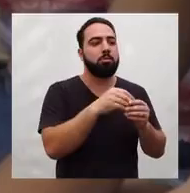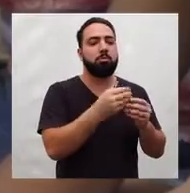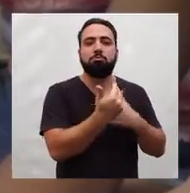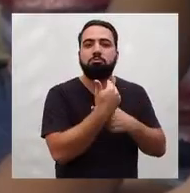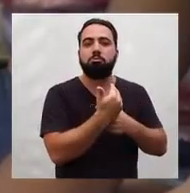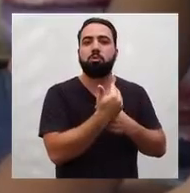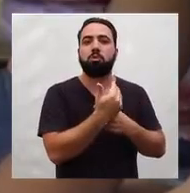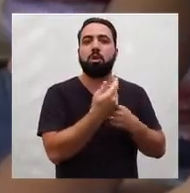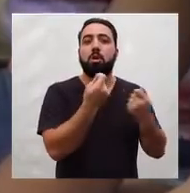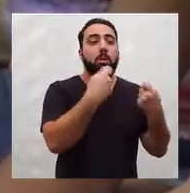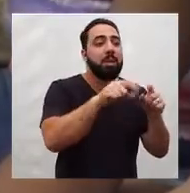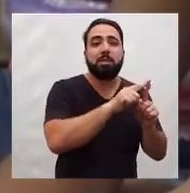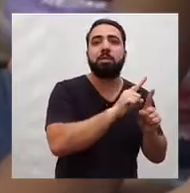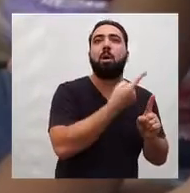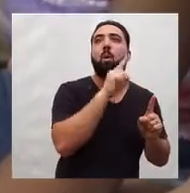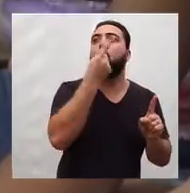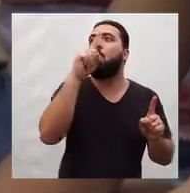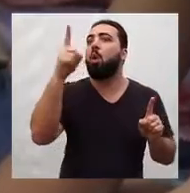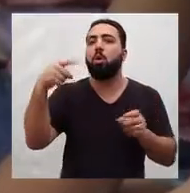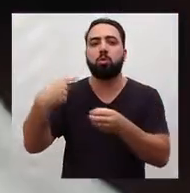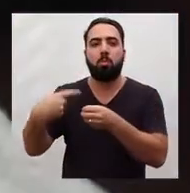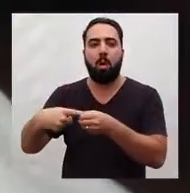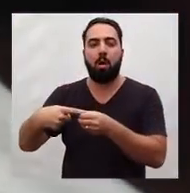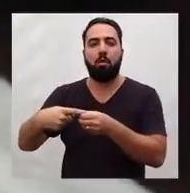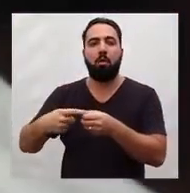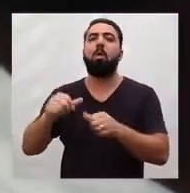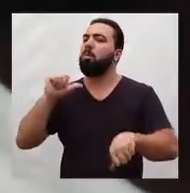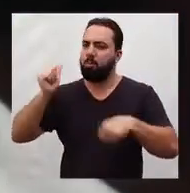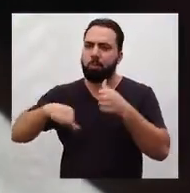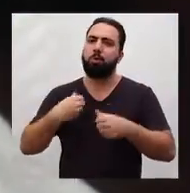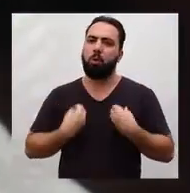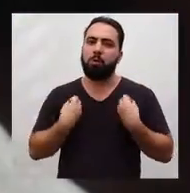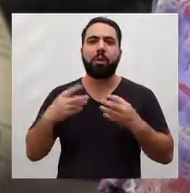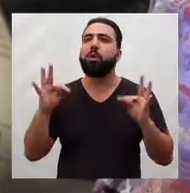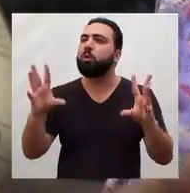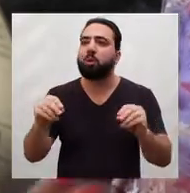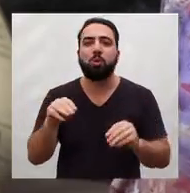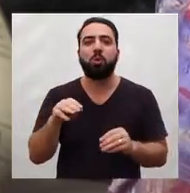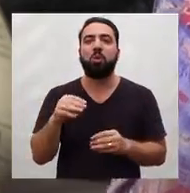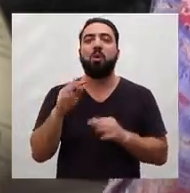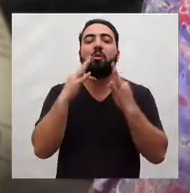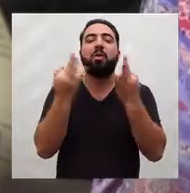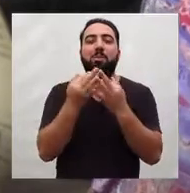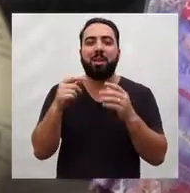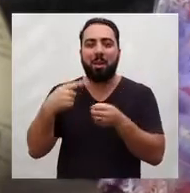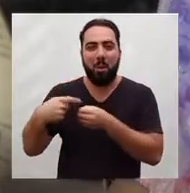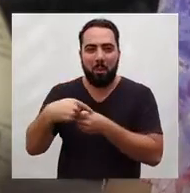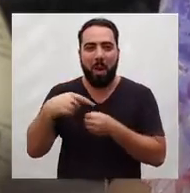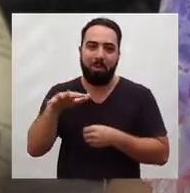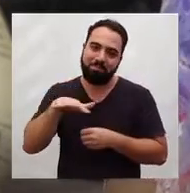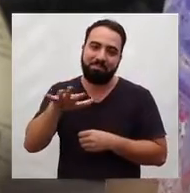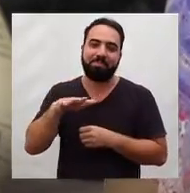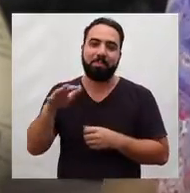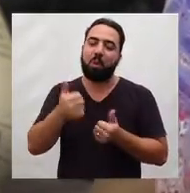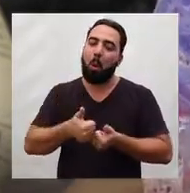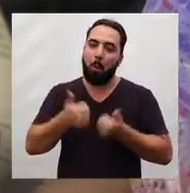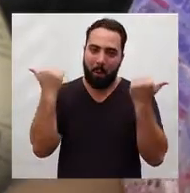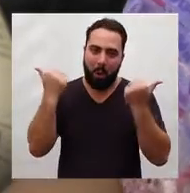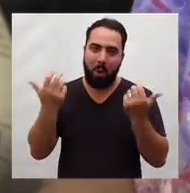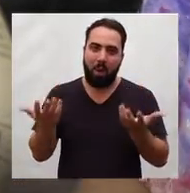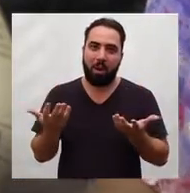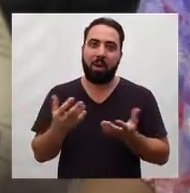casa, do que ter que ir para outro bairro. Agora eu acho que mudou a vida de praticamente todas as mães daqui do bairro.